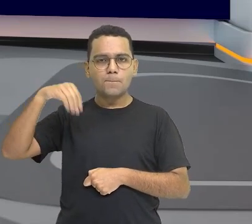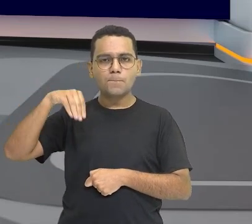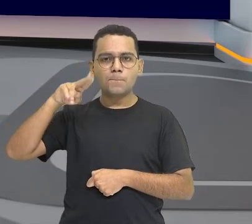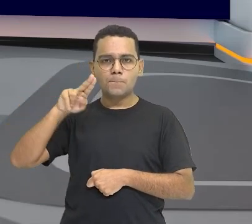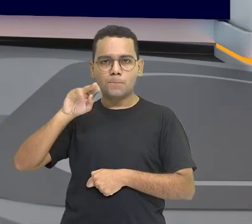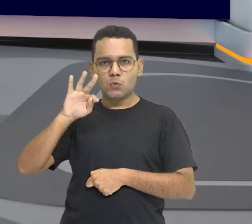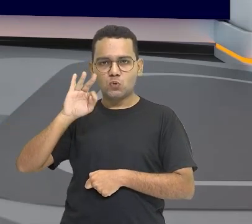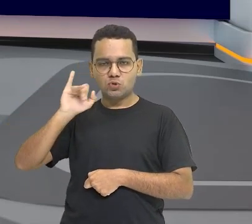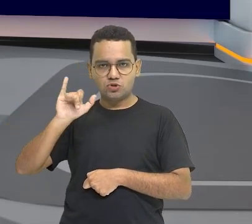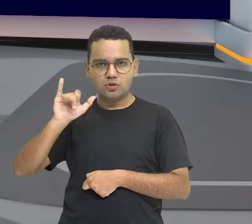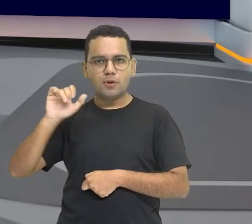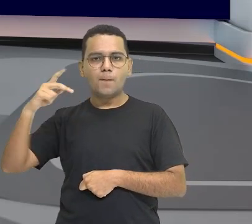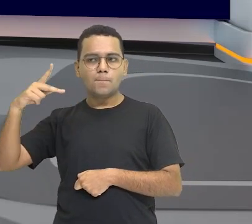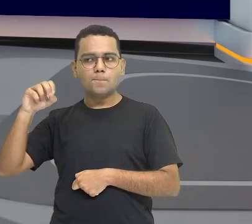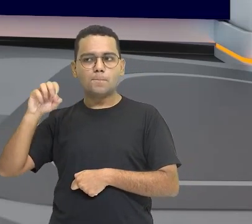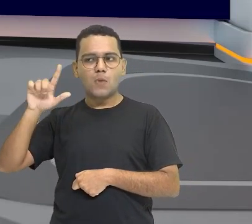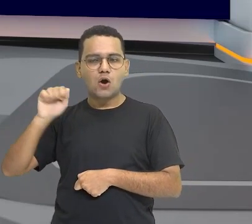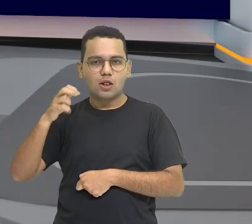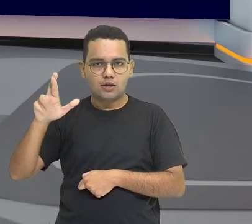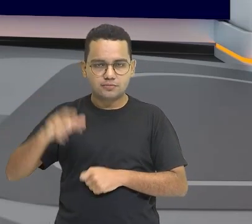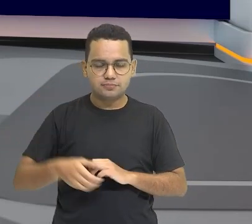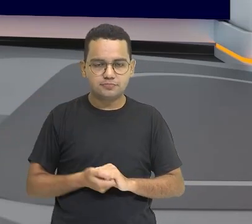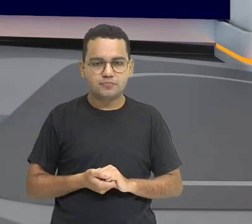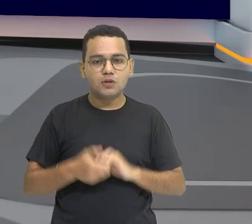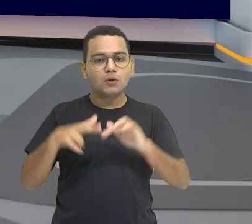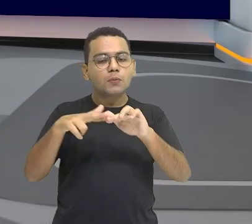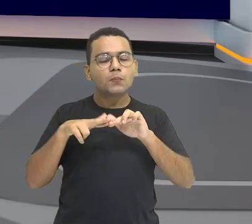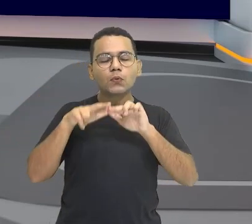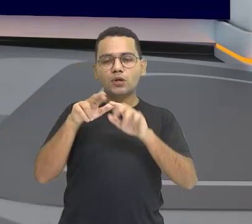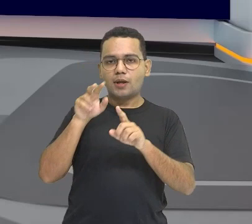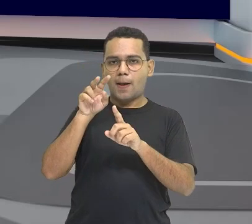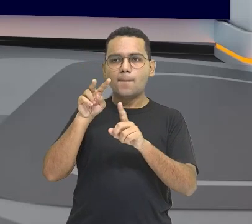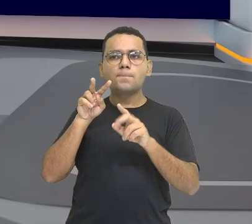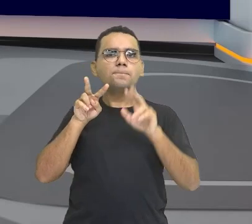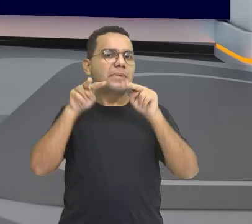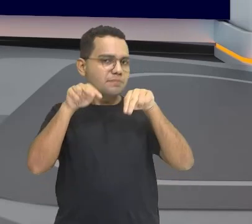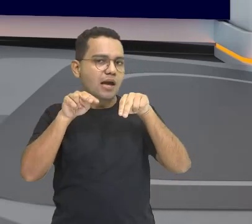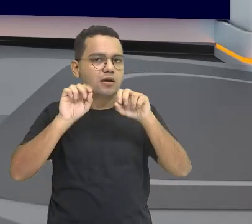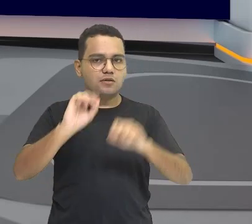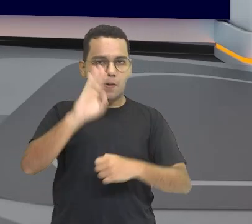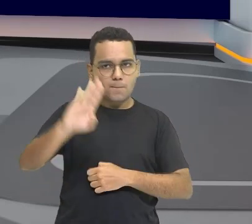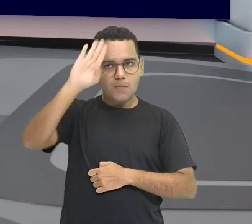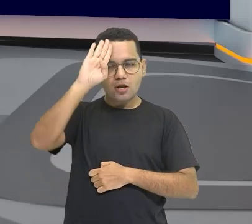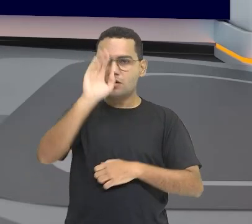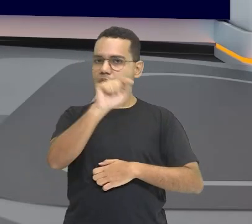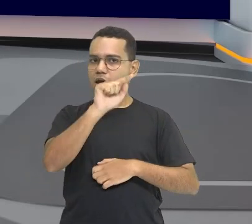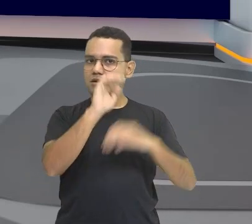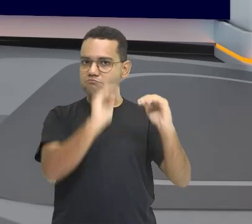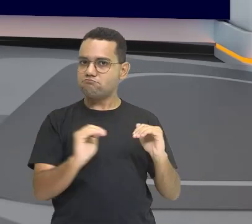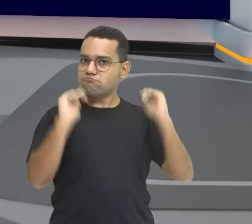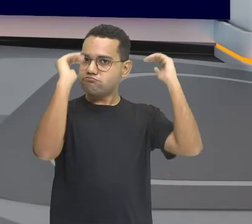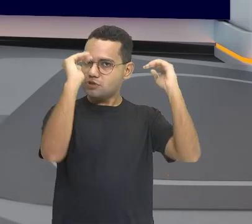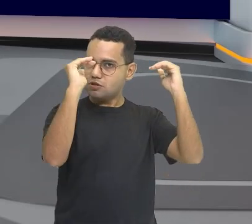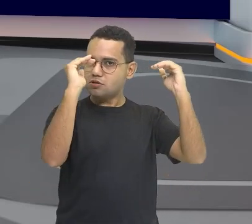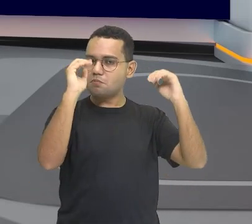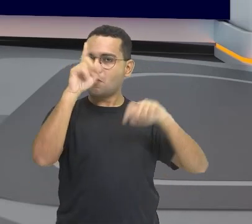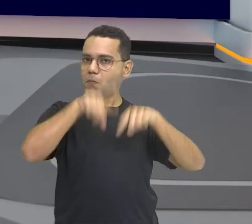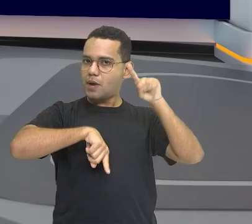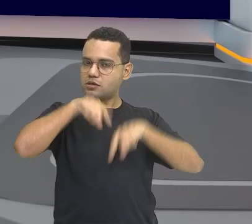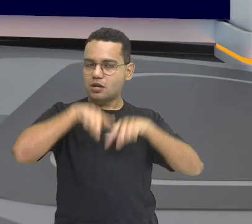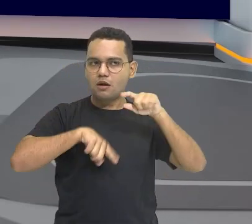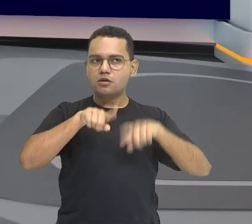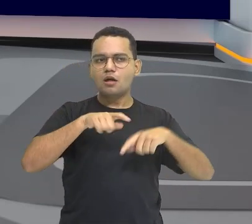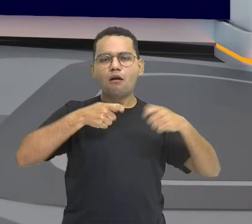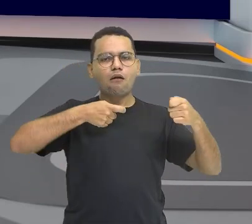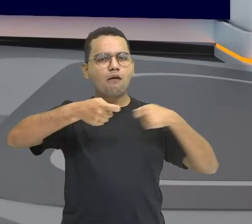professor? Significa dizer que, do ponto de vista militar, os Estados Unidos ele é soberano, tá? Ele é hegemônico na realidade, perdão. Ele comanda ali,